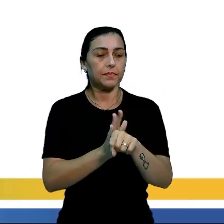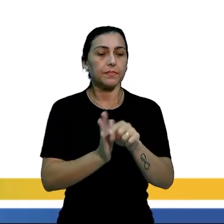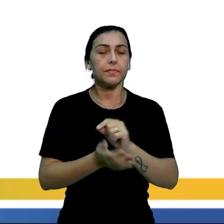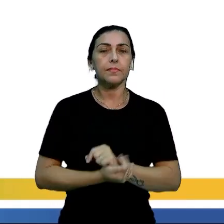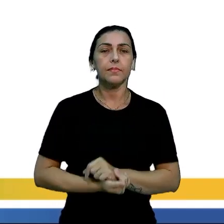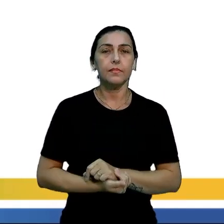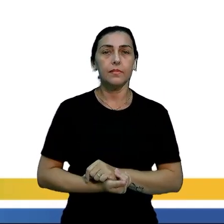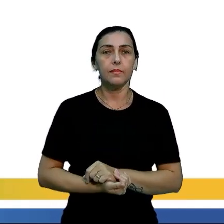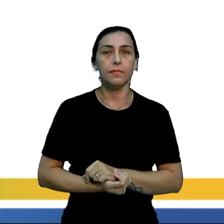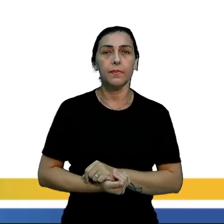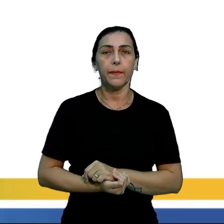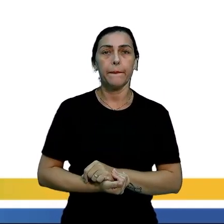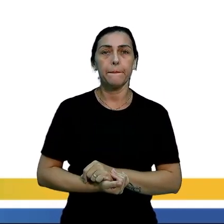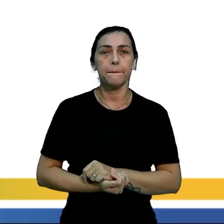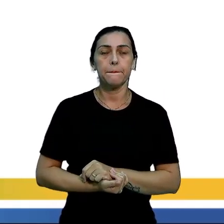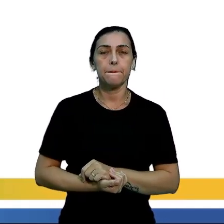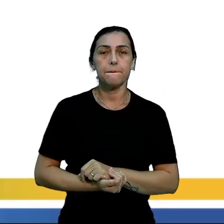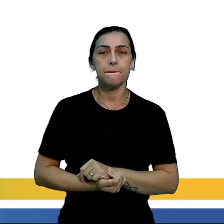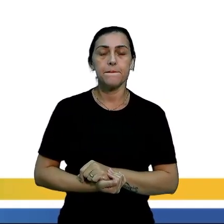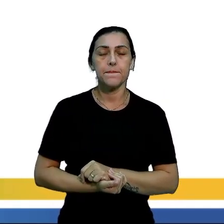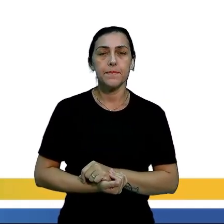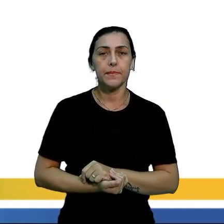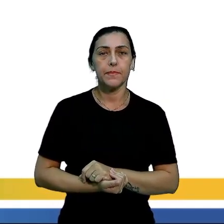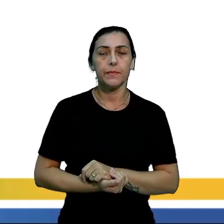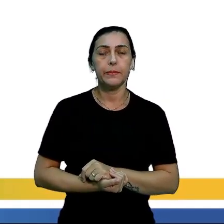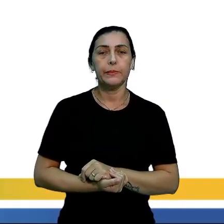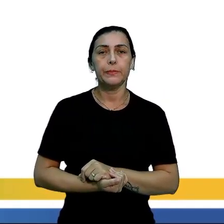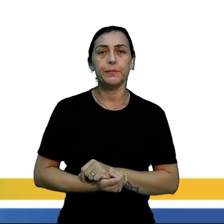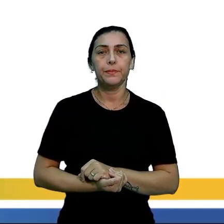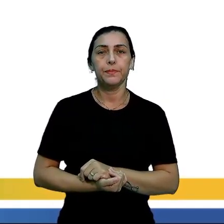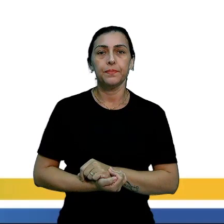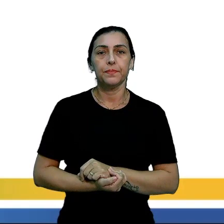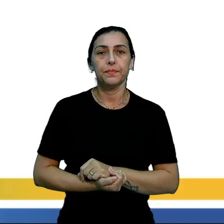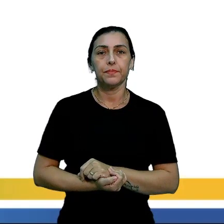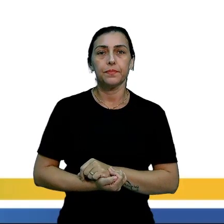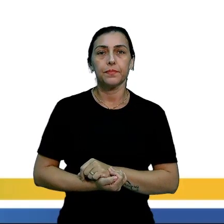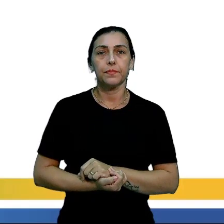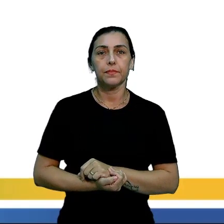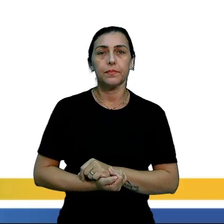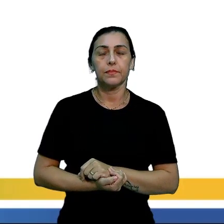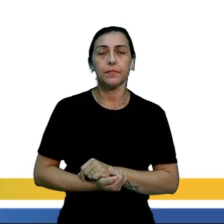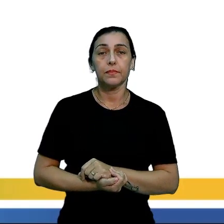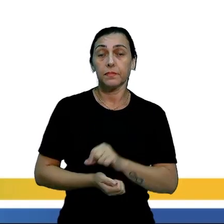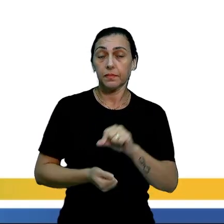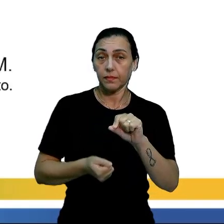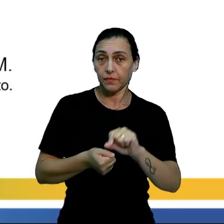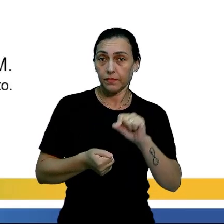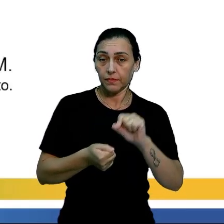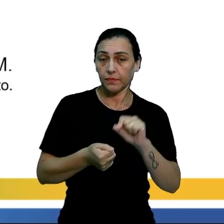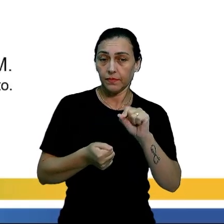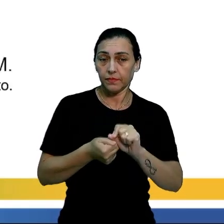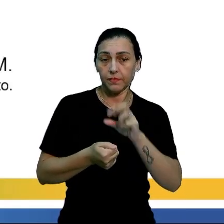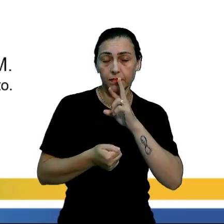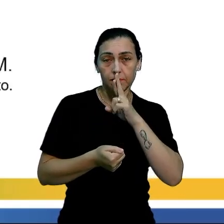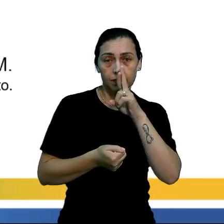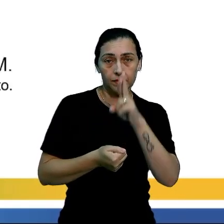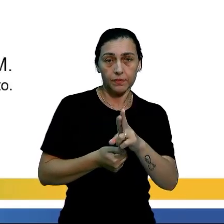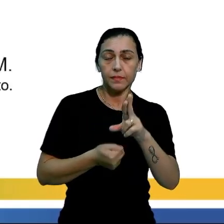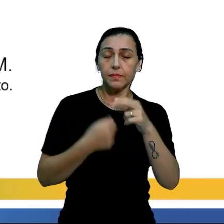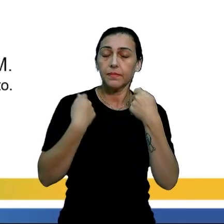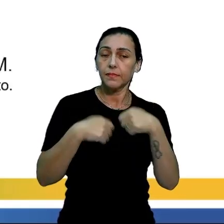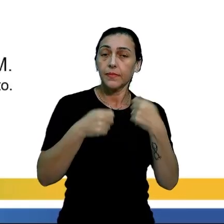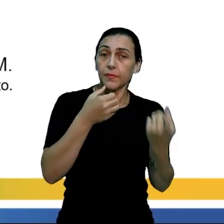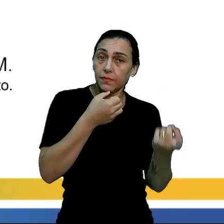querendo? Ela está querendo a reflexão acerca de alguma coisa, né? Então, para fazer esse tipo de questão, galera, né? A gente tem